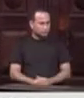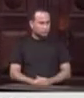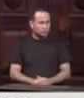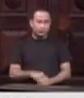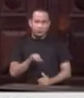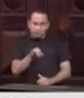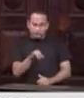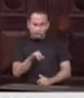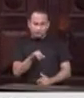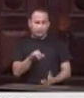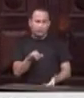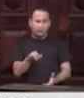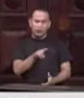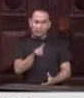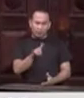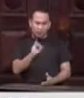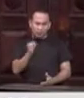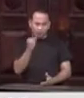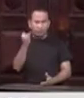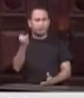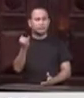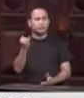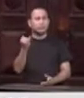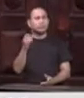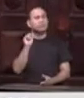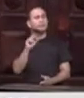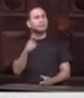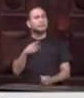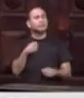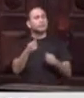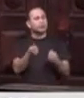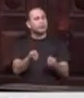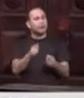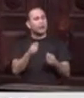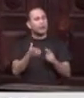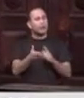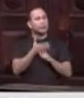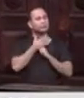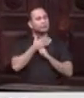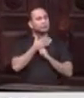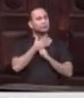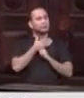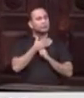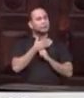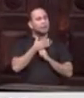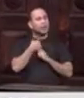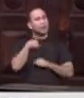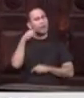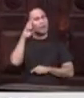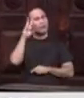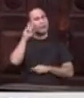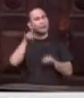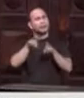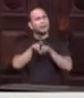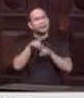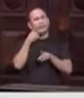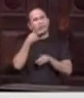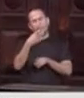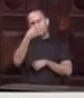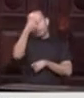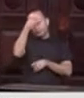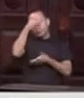Se eles não são necessários, quem é que vai dar esta proteção? Aí me lembrei também aqui, falo de